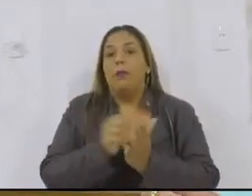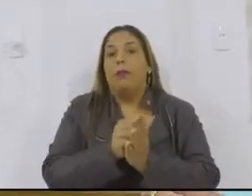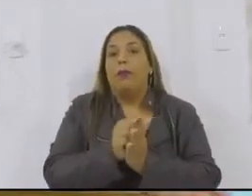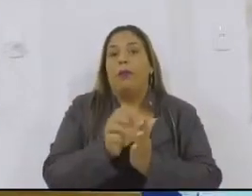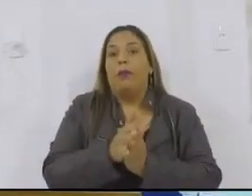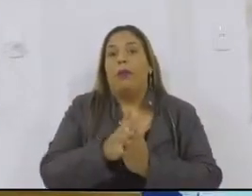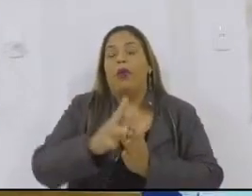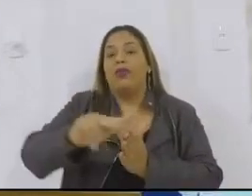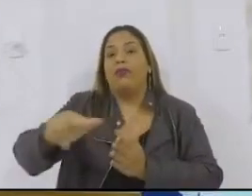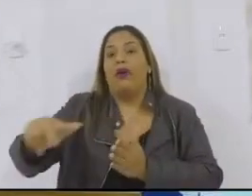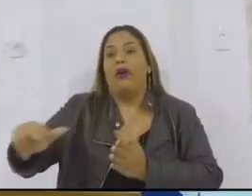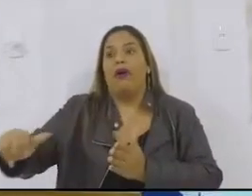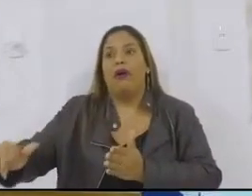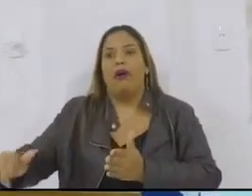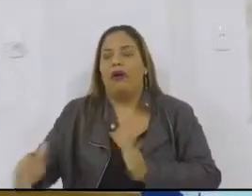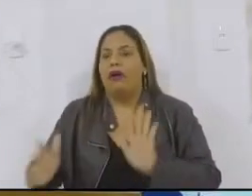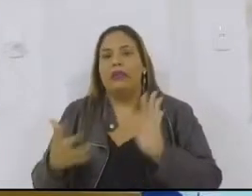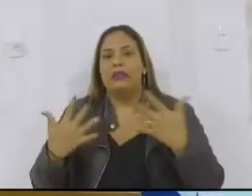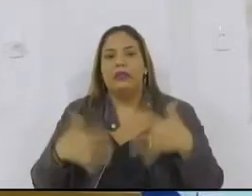coisa. Então,